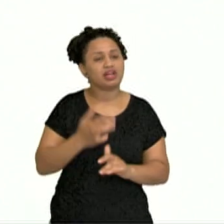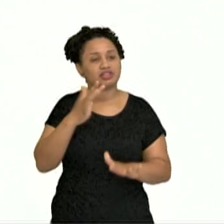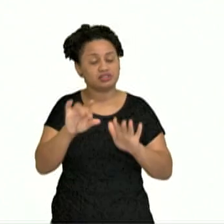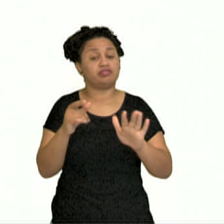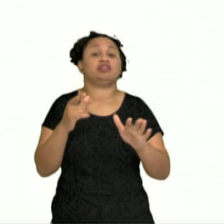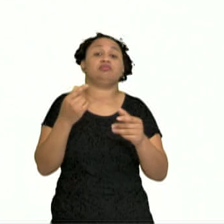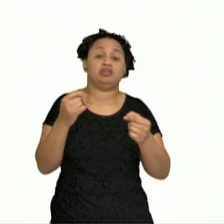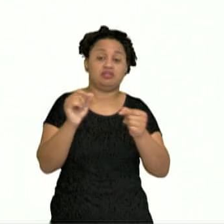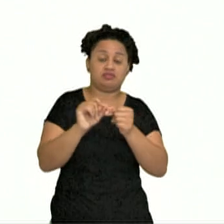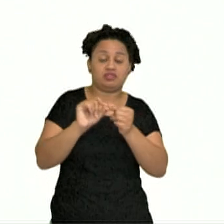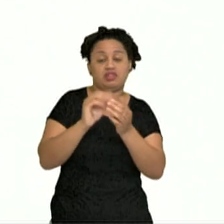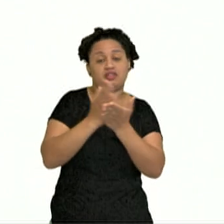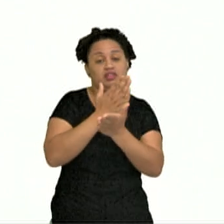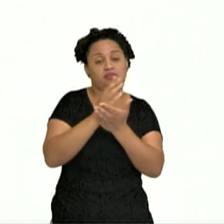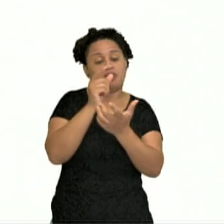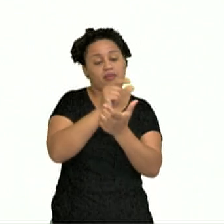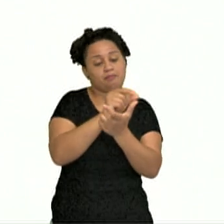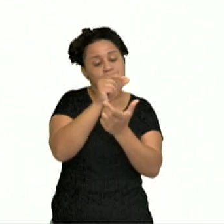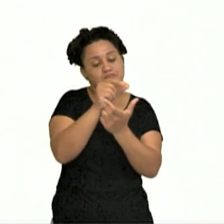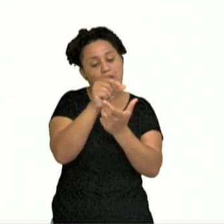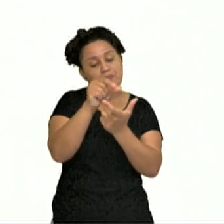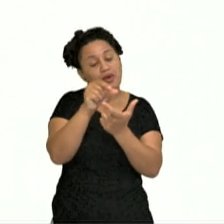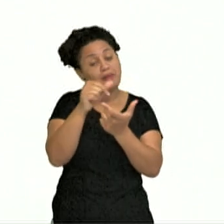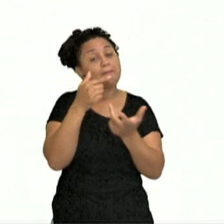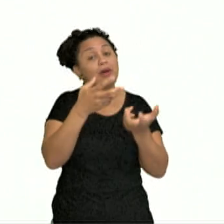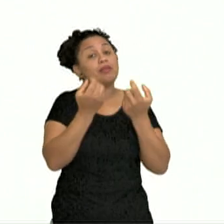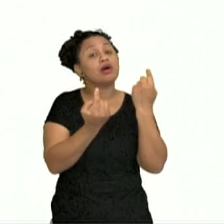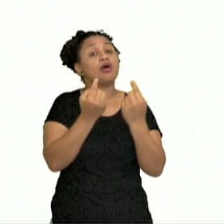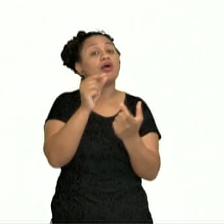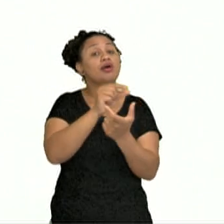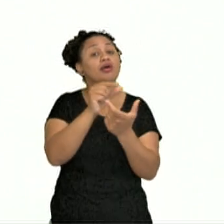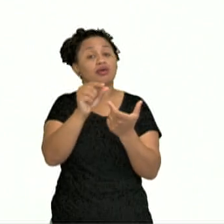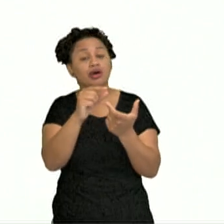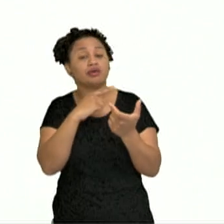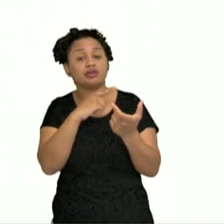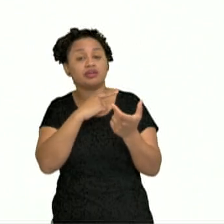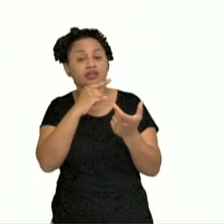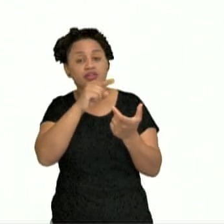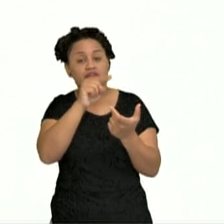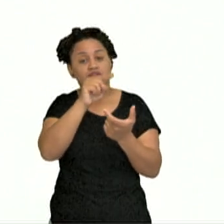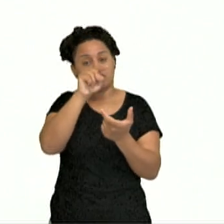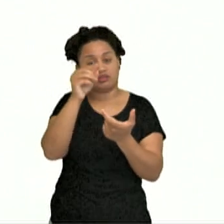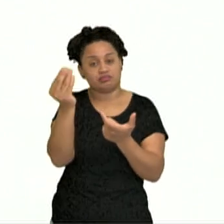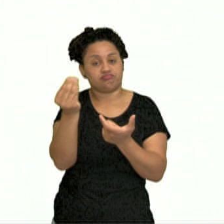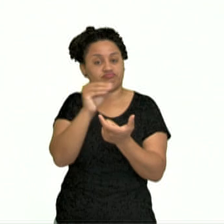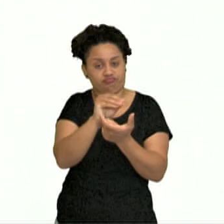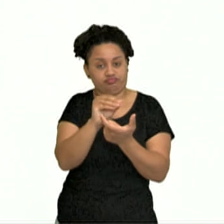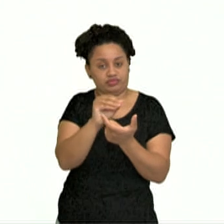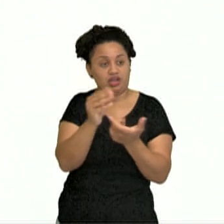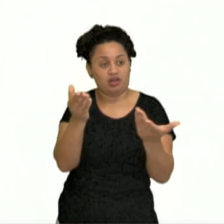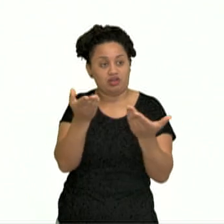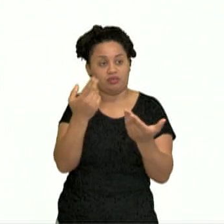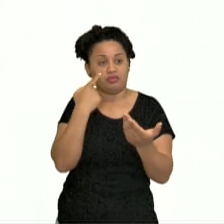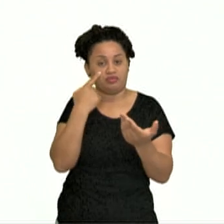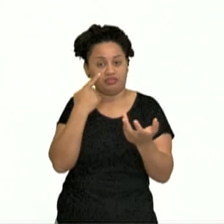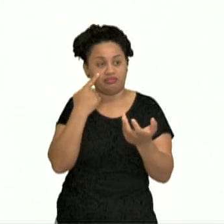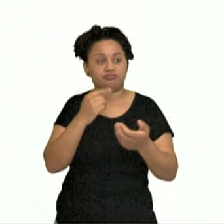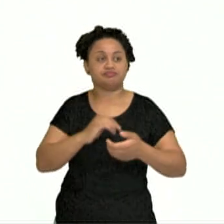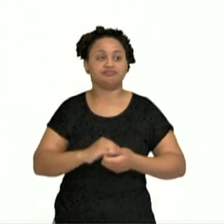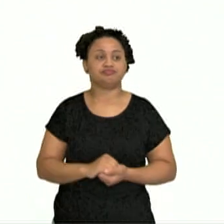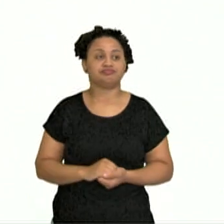aquela separação para perceber em qual sílaba o acento gráfico foi colocado. Vamos ver?